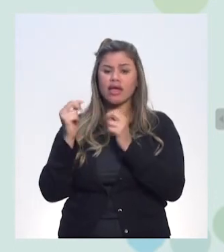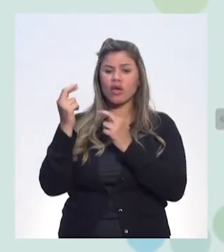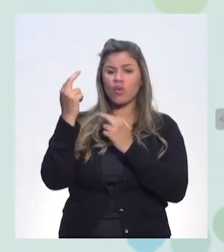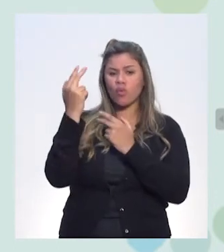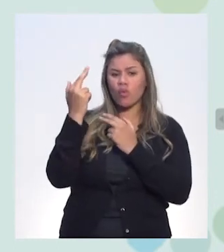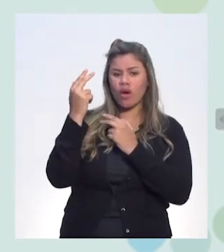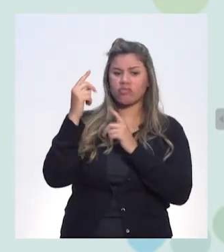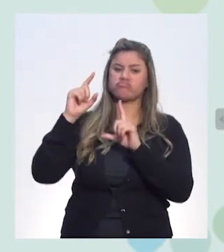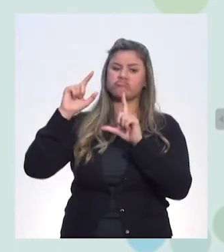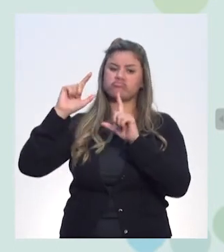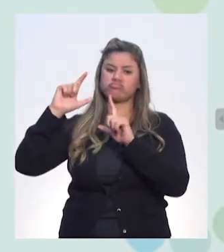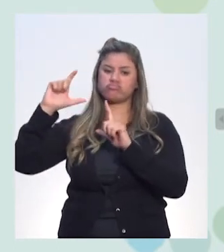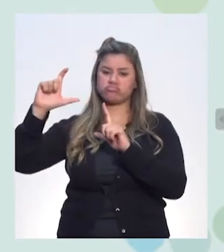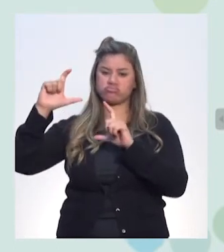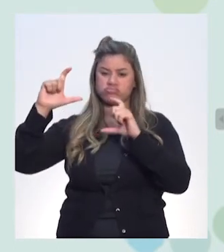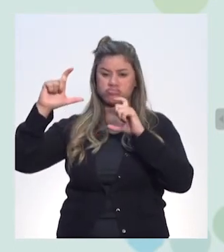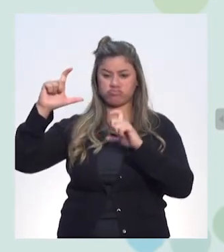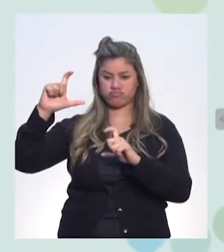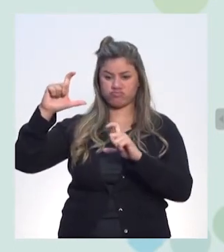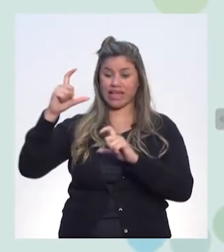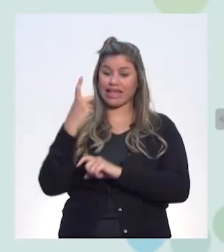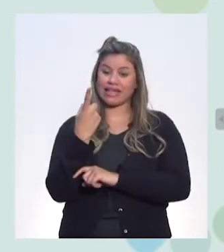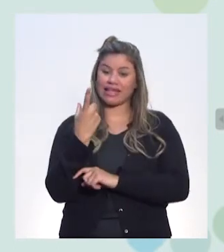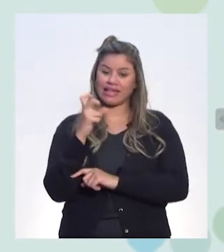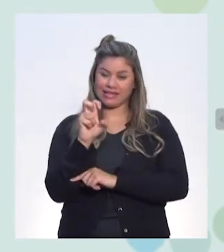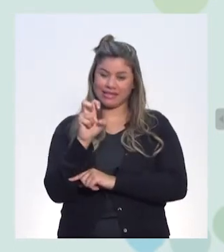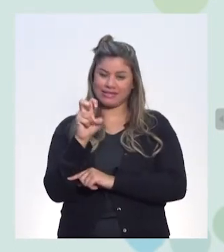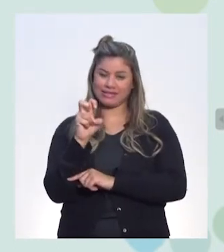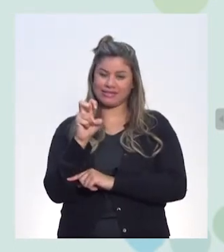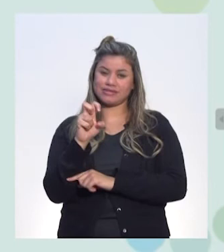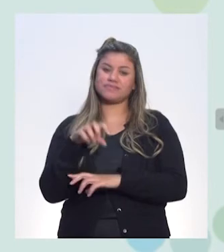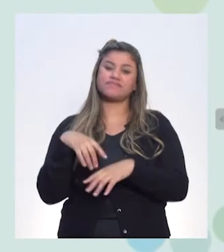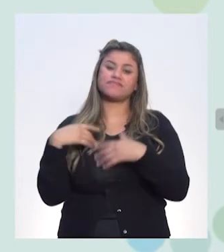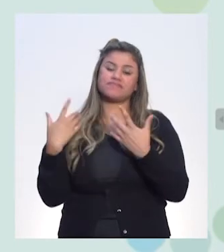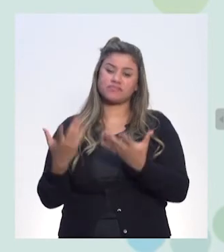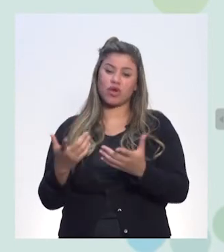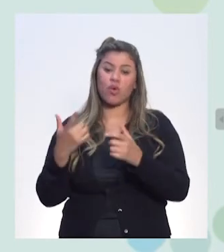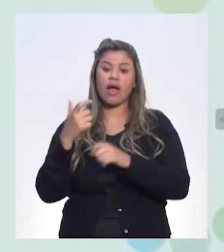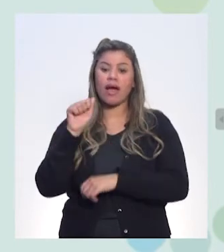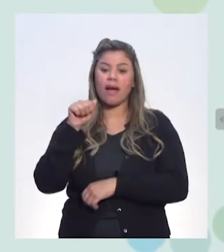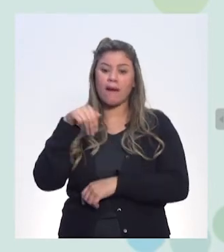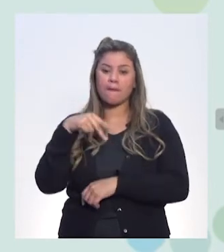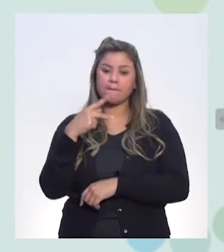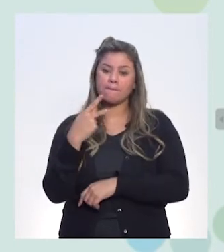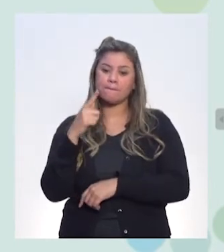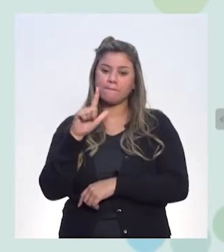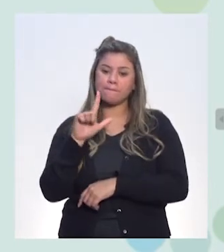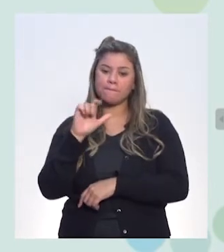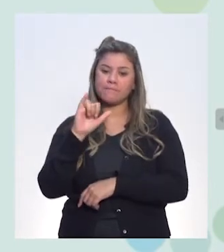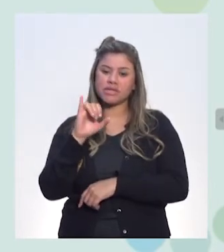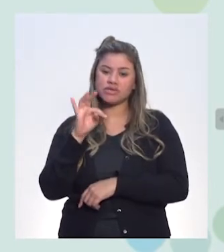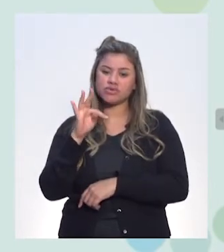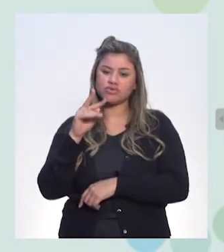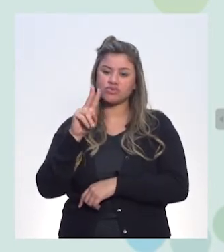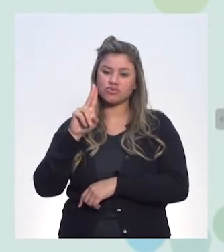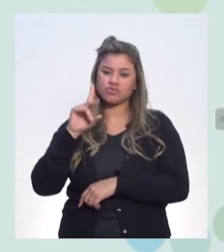e quanto mede? 15 centímetros. Então, a nossa amplitude,